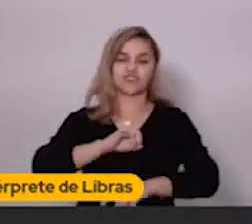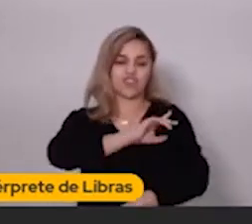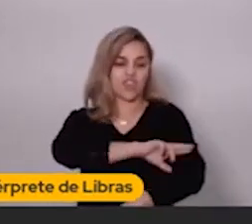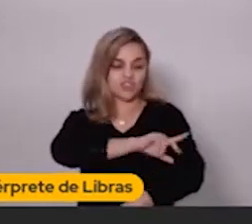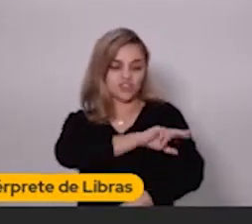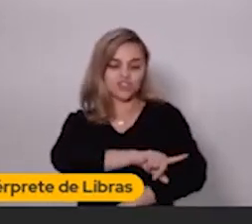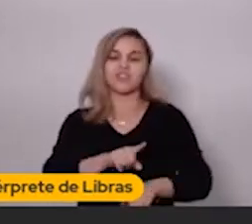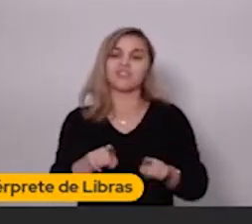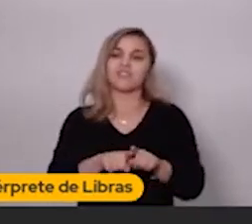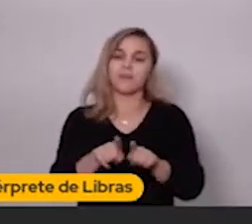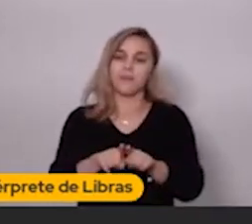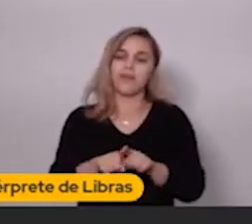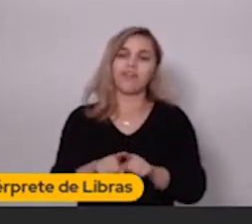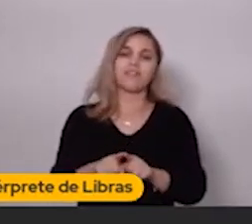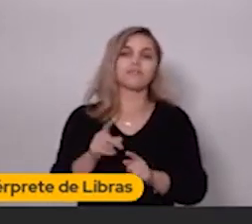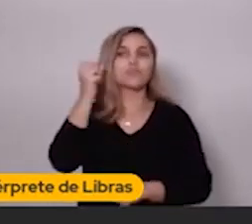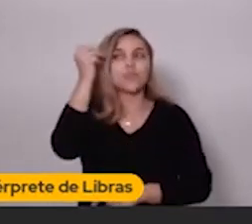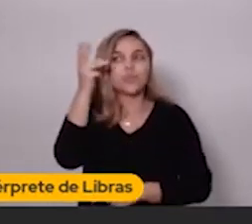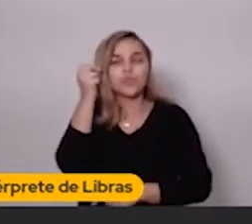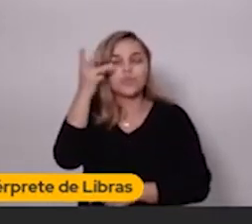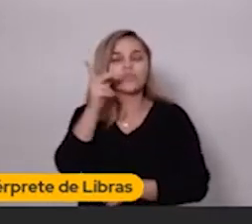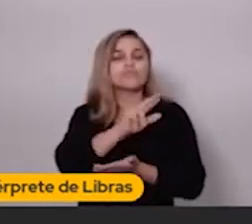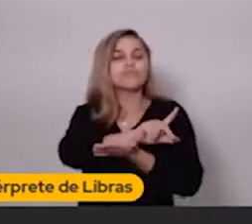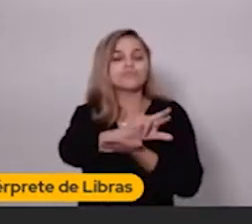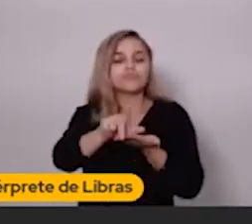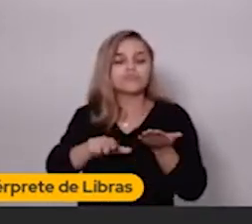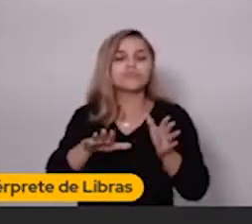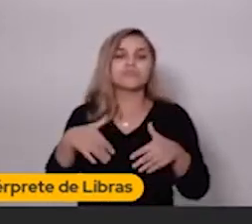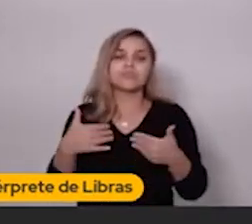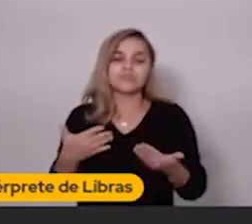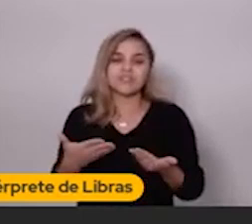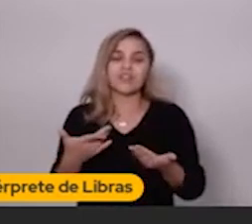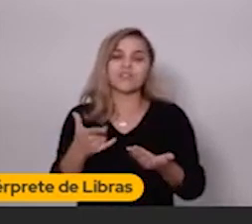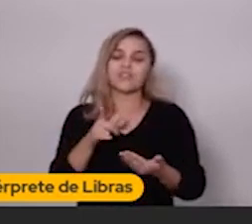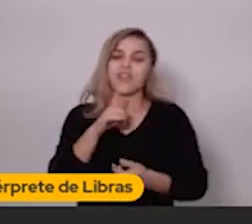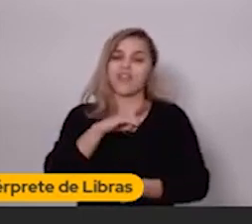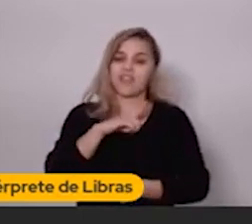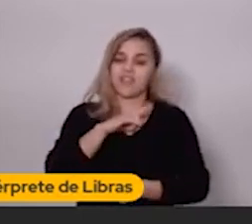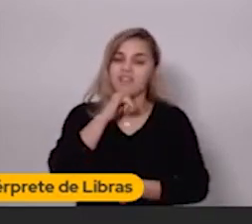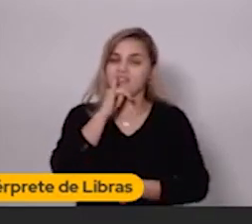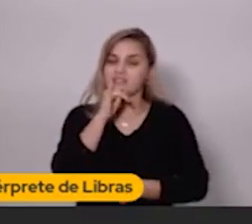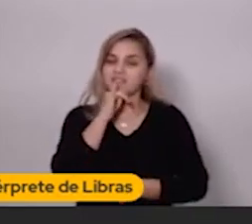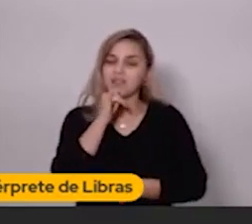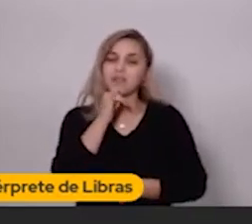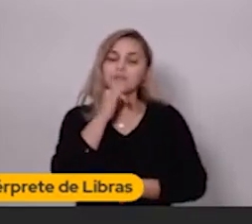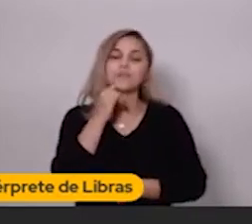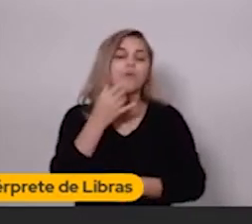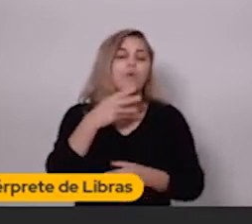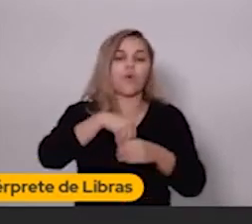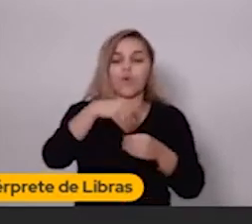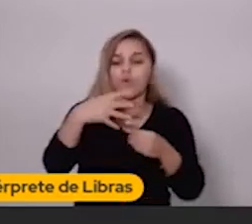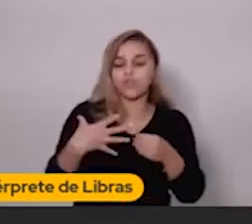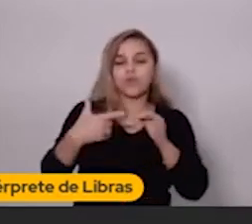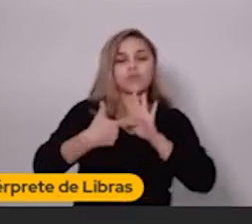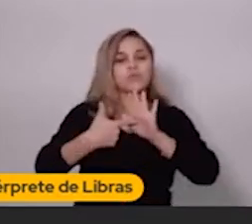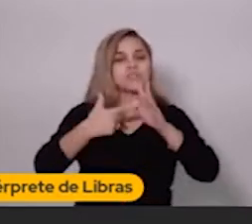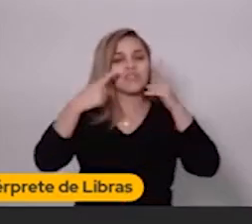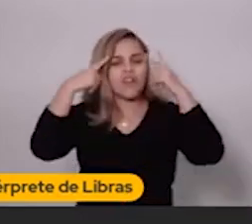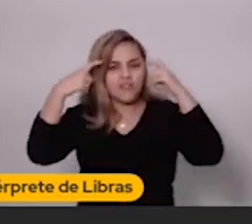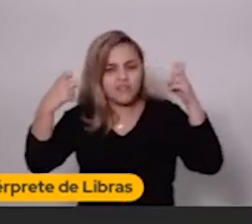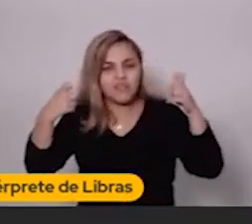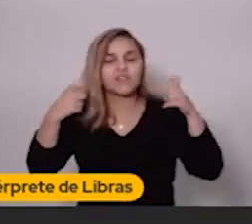gênero, entre outras. Aqui a gente tem outros exemplos de política, né? Por exemplo, conteúdo violento explícito, assédio e